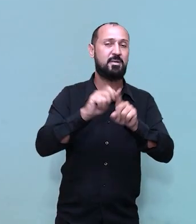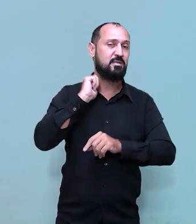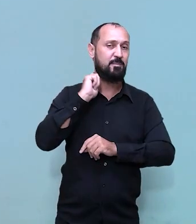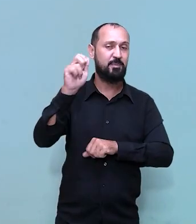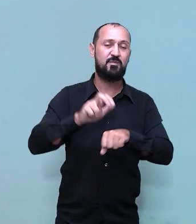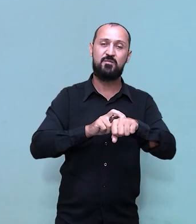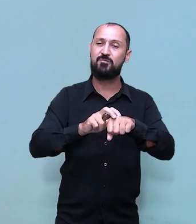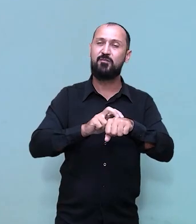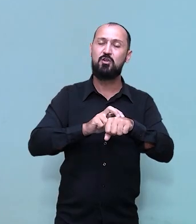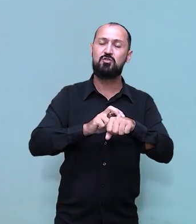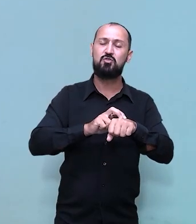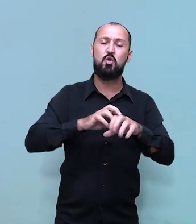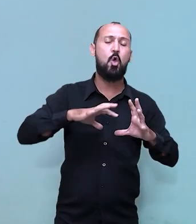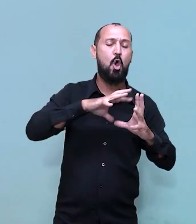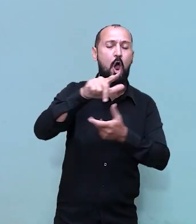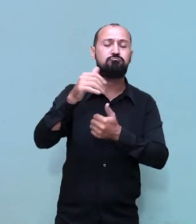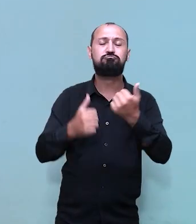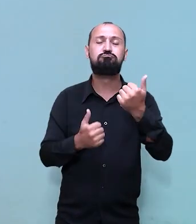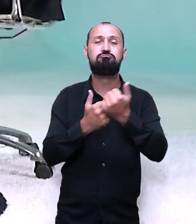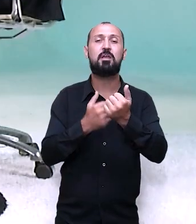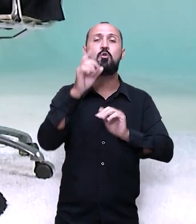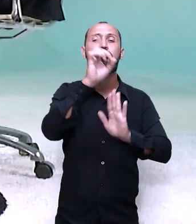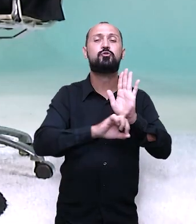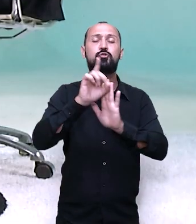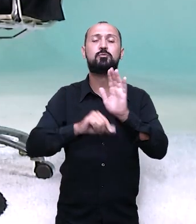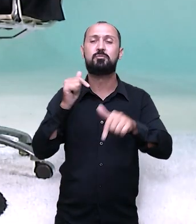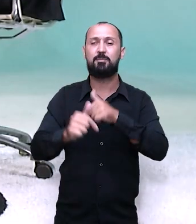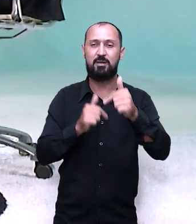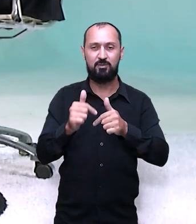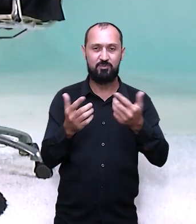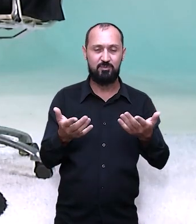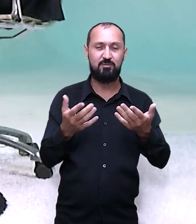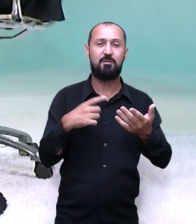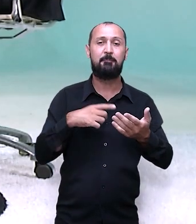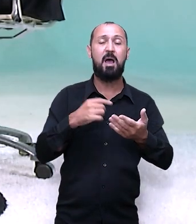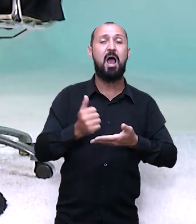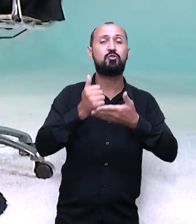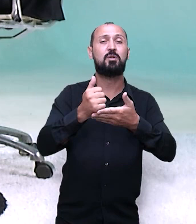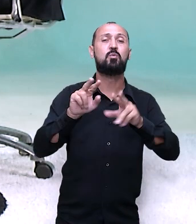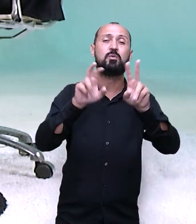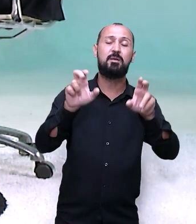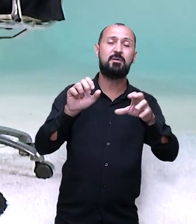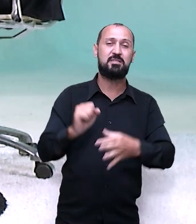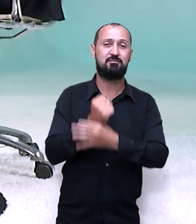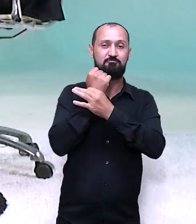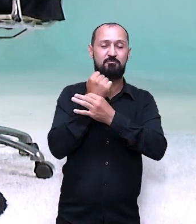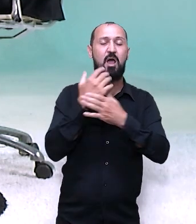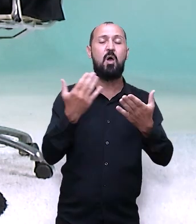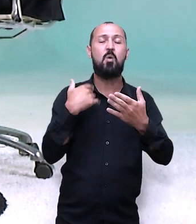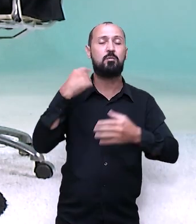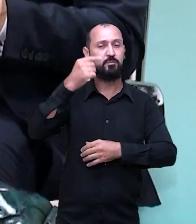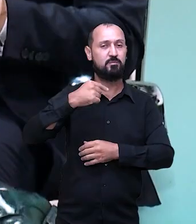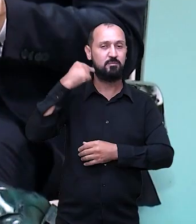por exemplo. Isso. Elas são equiparadas aos acidentes de trabalho. Exatamente. A LER é a lesão por esforço repetitivo. Hoje